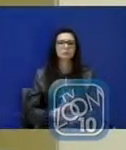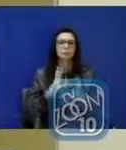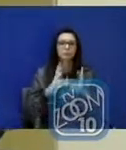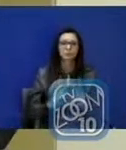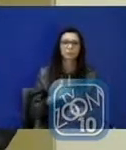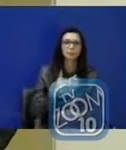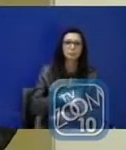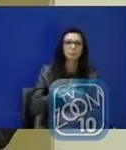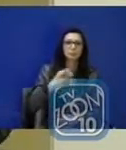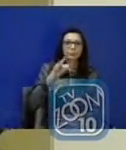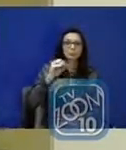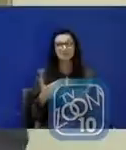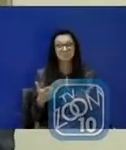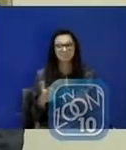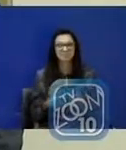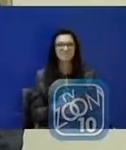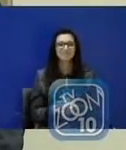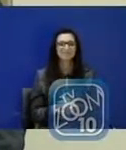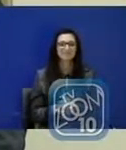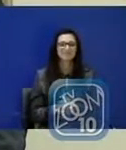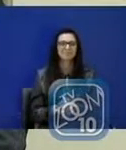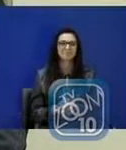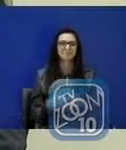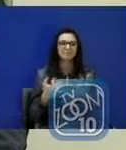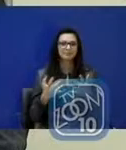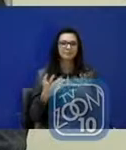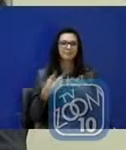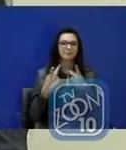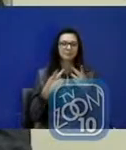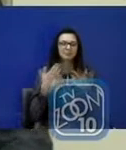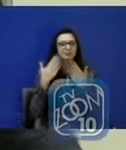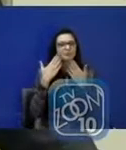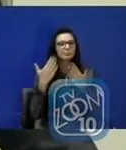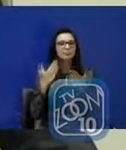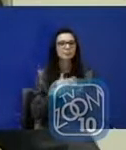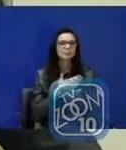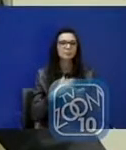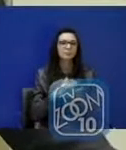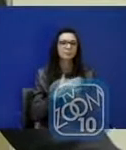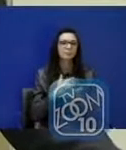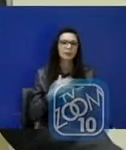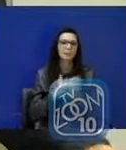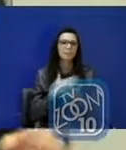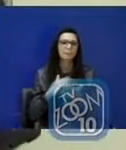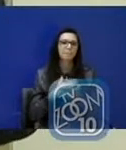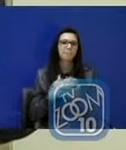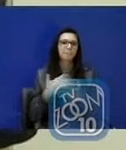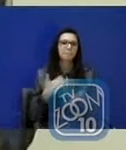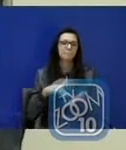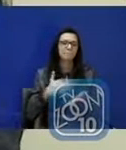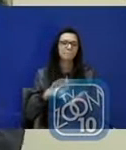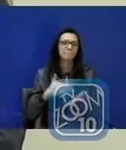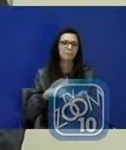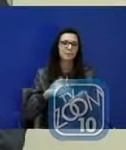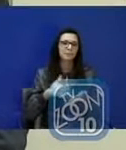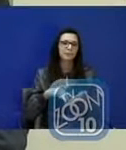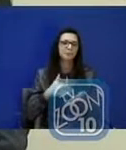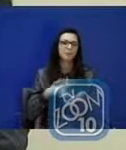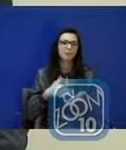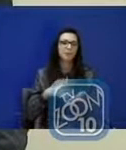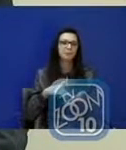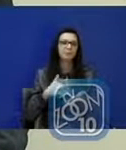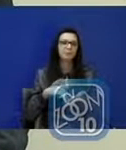vereador Cristiano Guenin. Ciência, Tecnologia, Inovação e Comunicação, Joelson do Pote estará